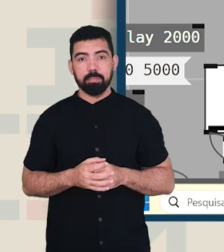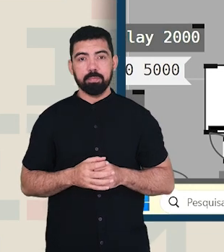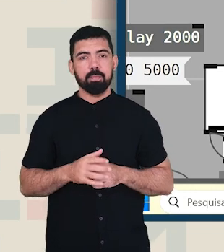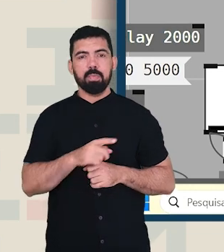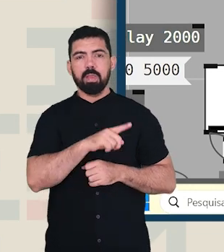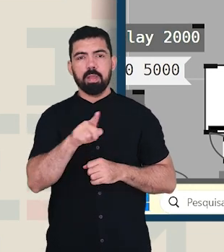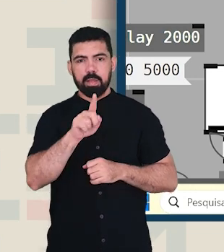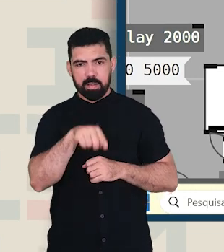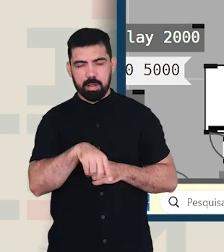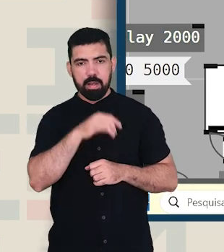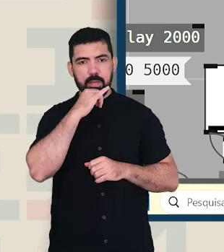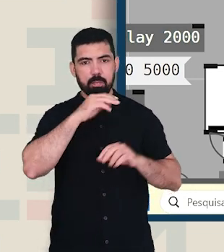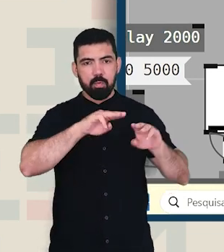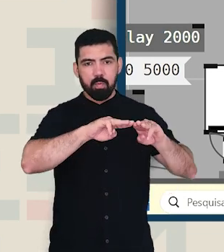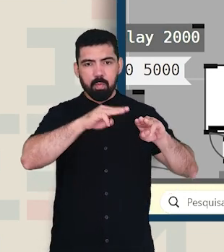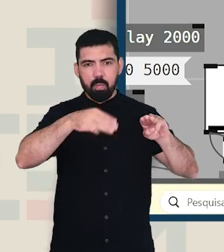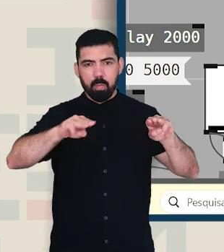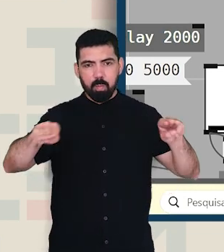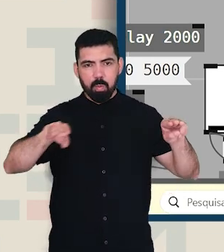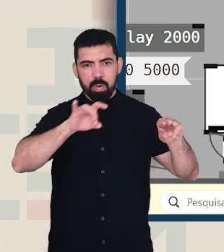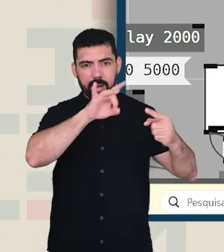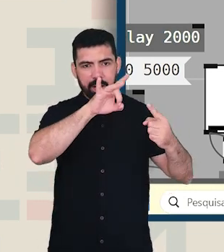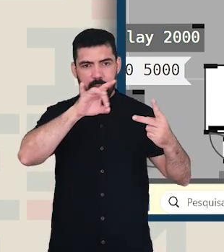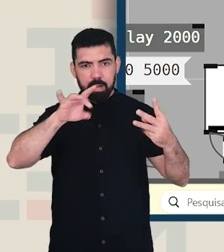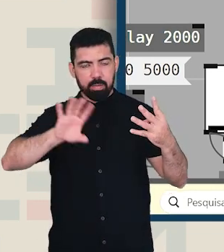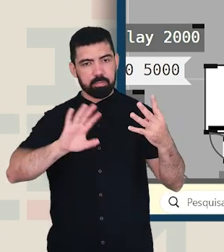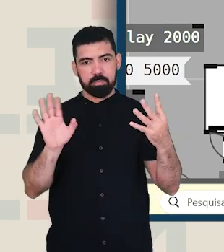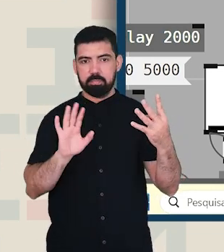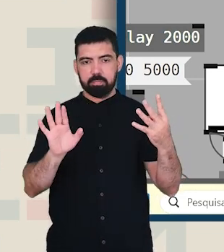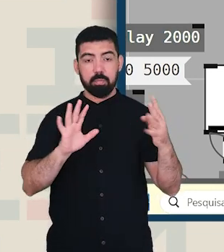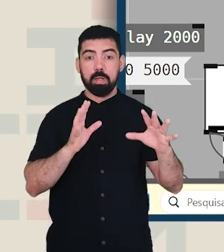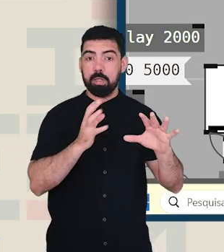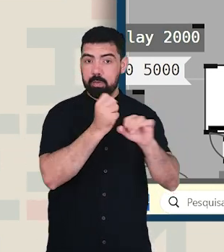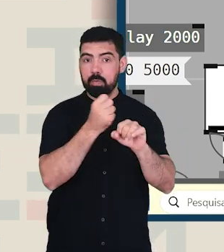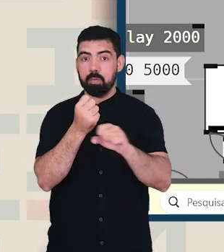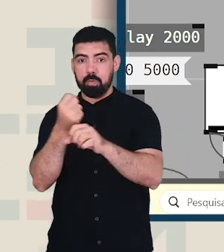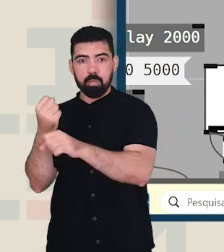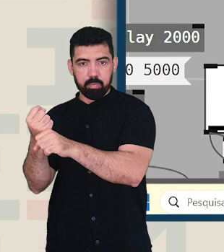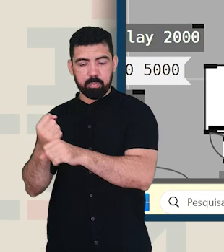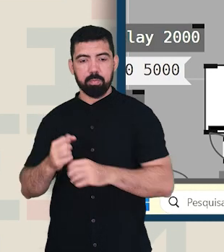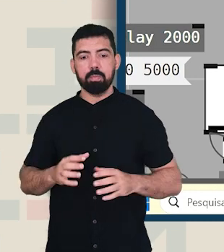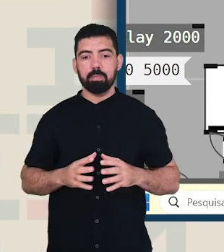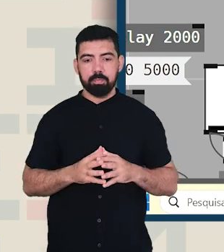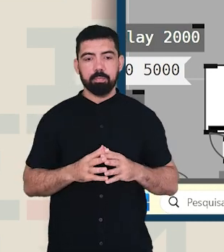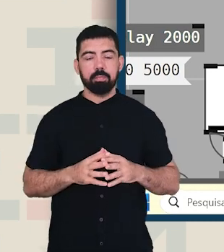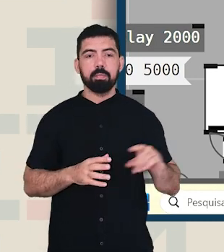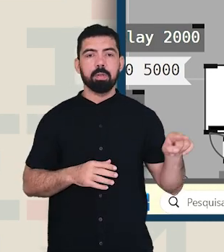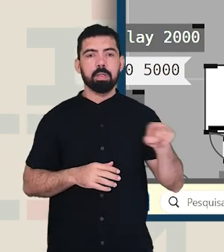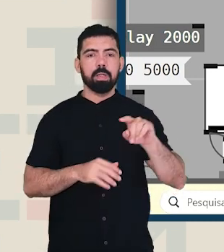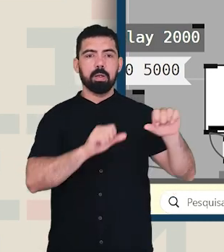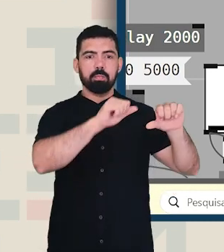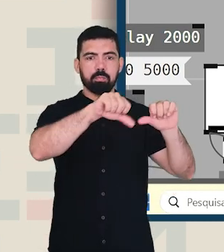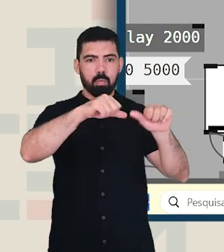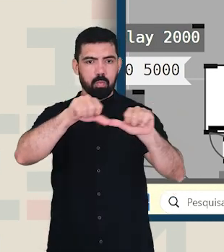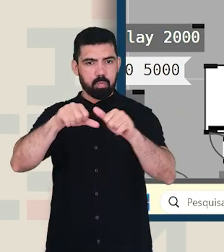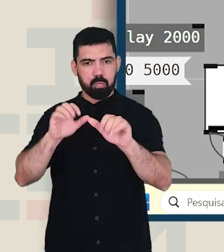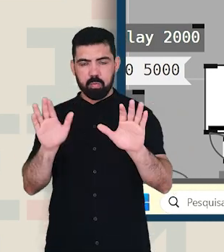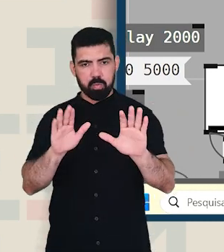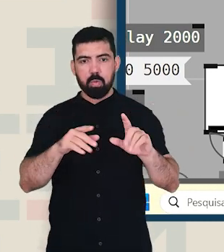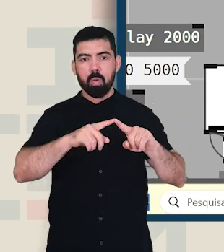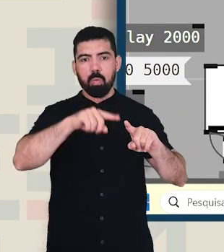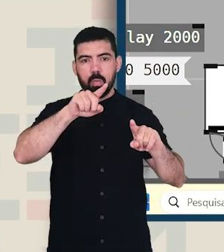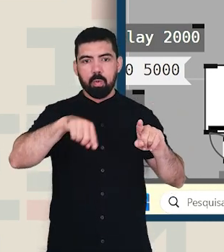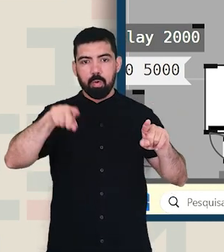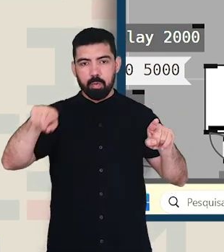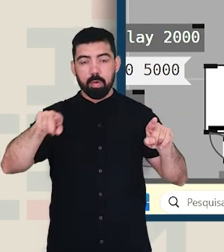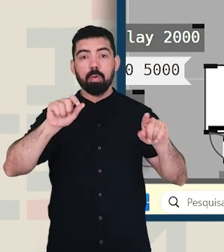se modulando uns aos outros. Ou seja, não estão se somando, não estão modificando a onda um do